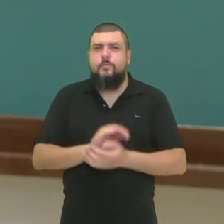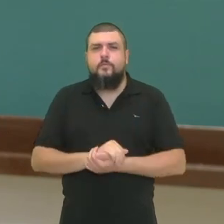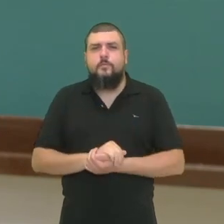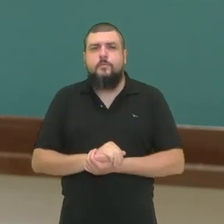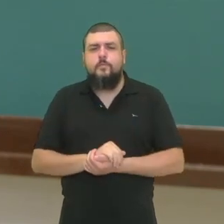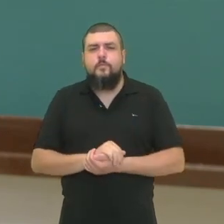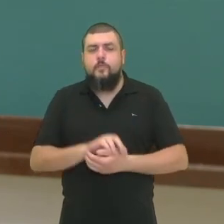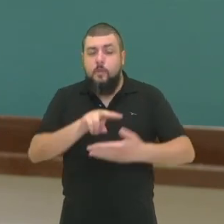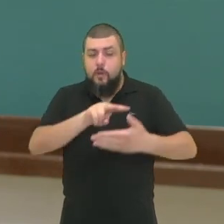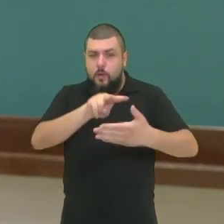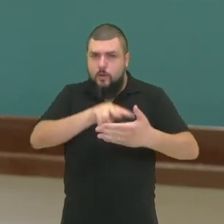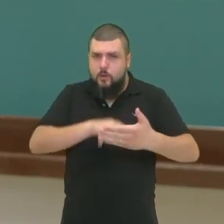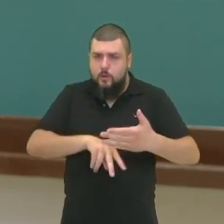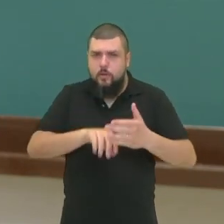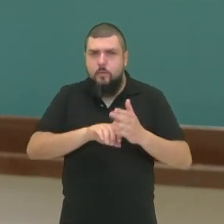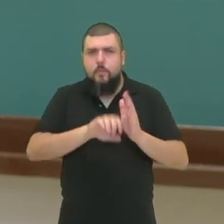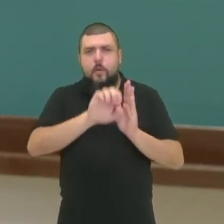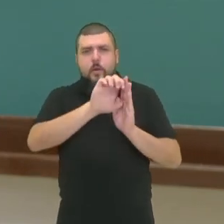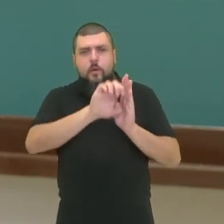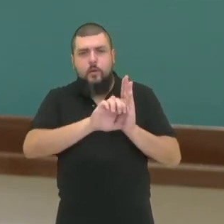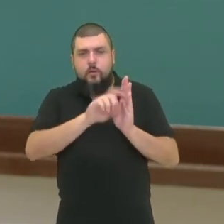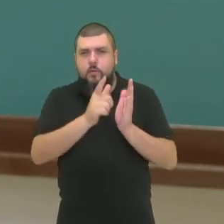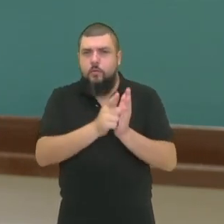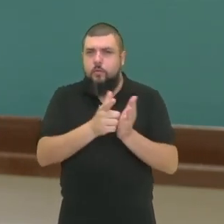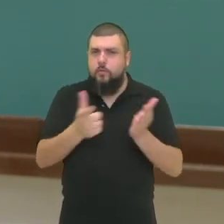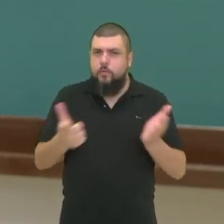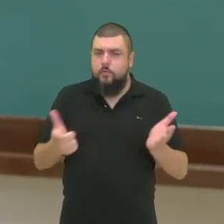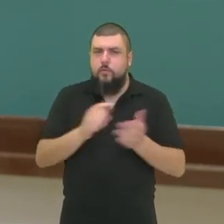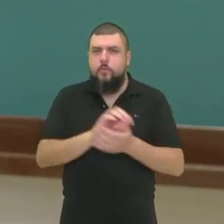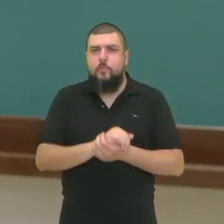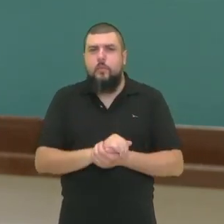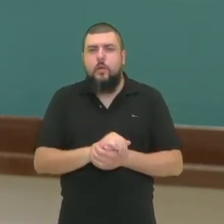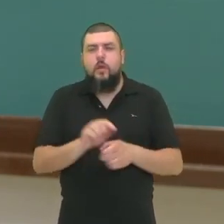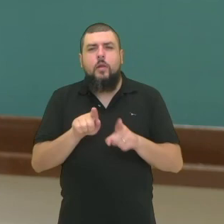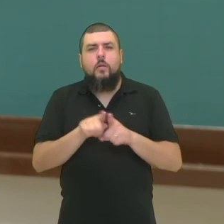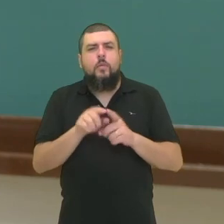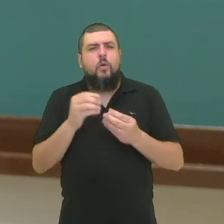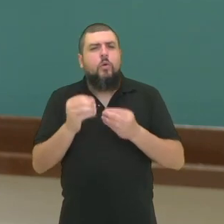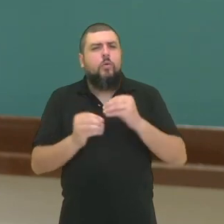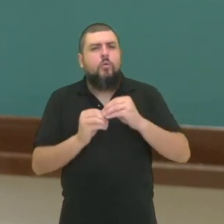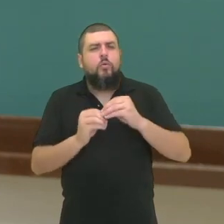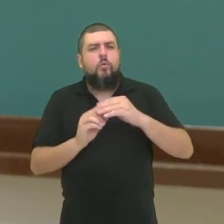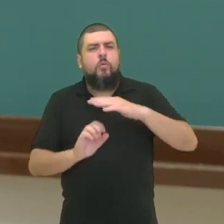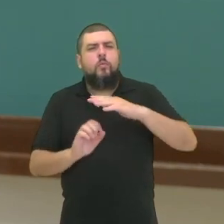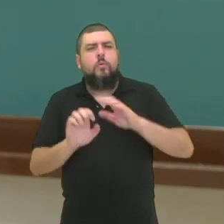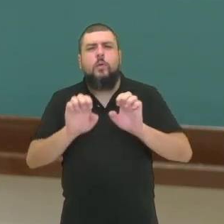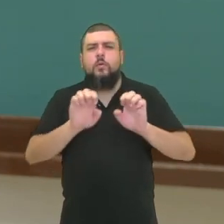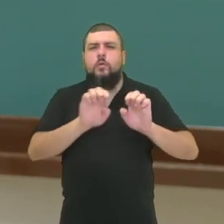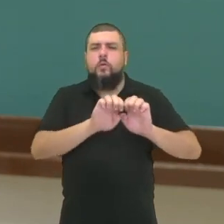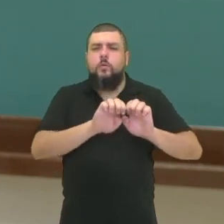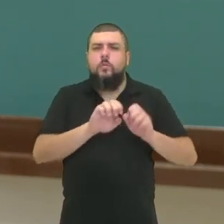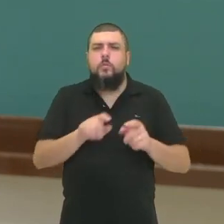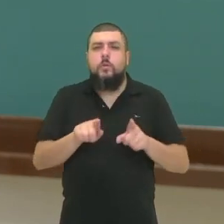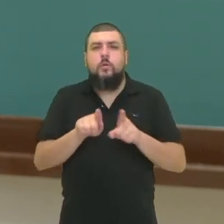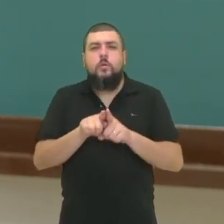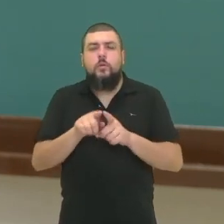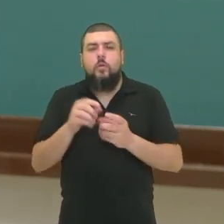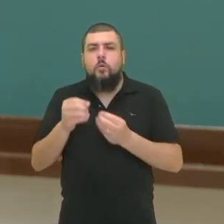editorial, reconhecemos a estrutura do editorial e compreendemos a posição do periódico frente ao tema